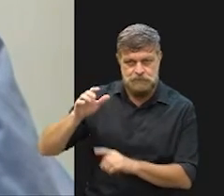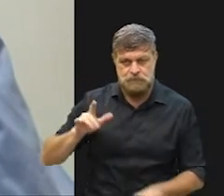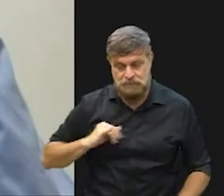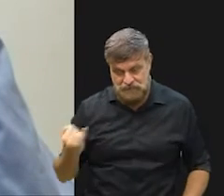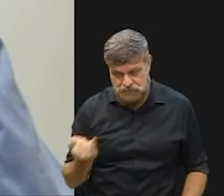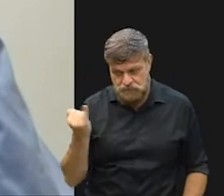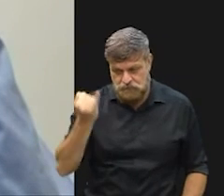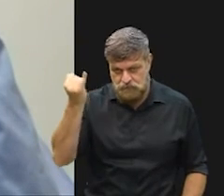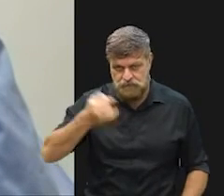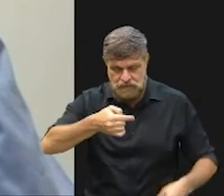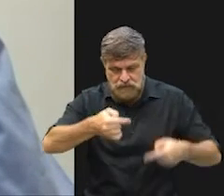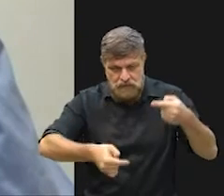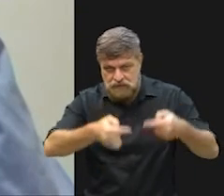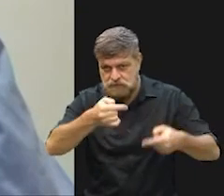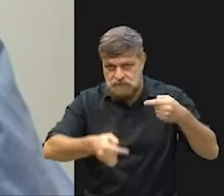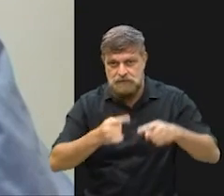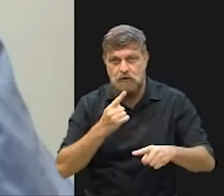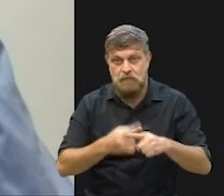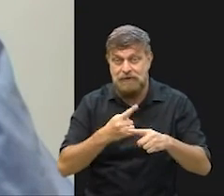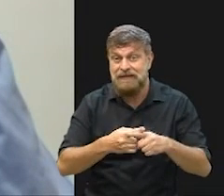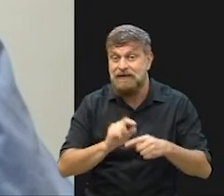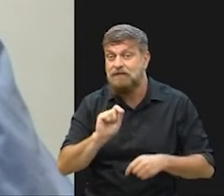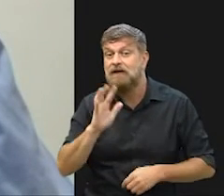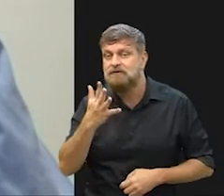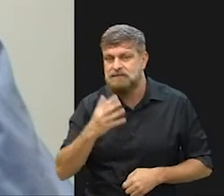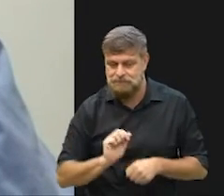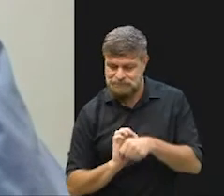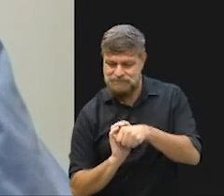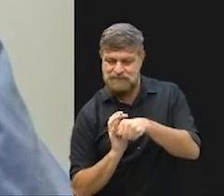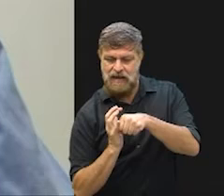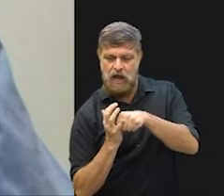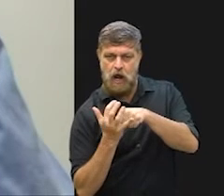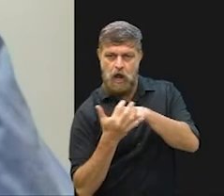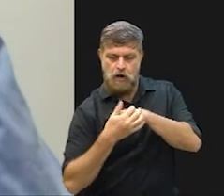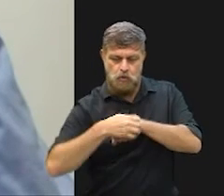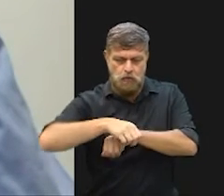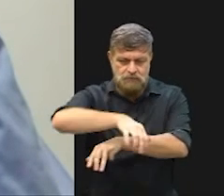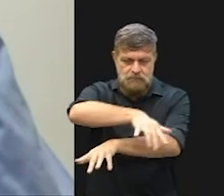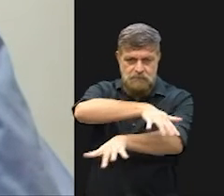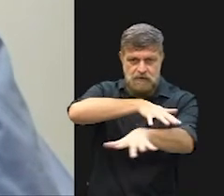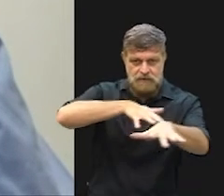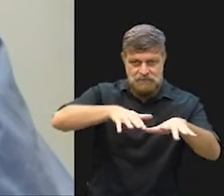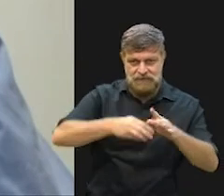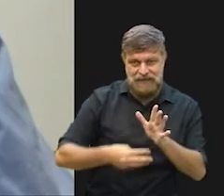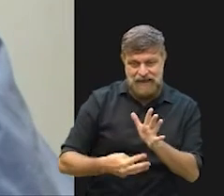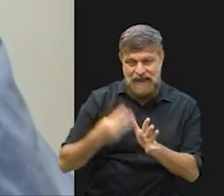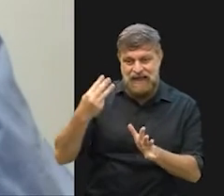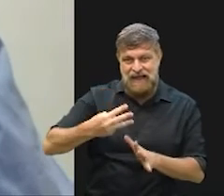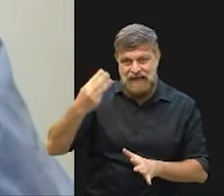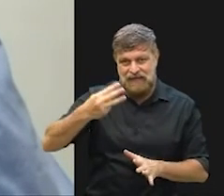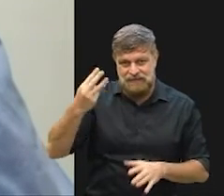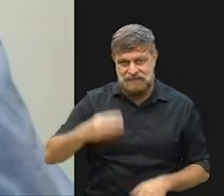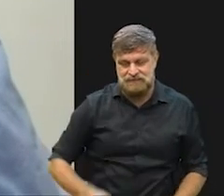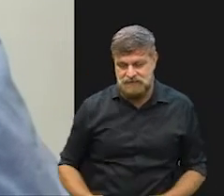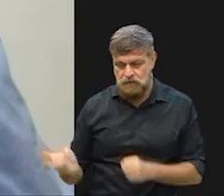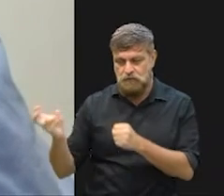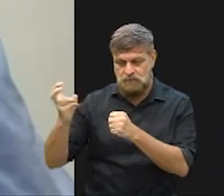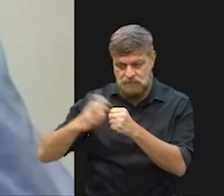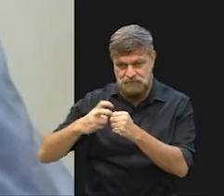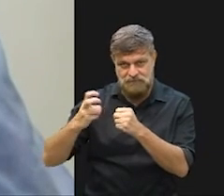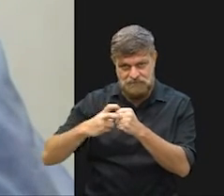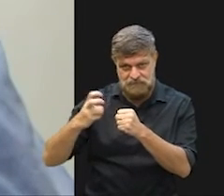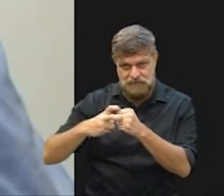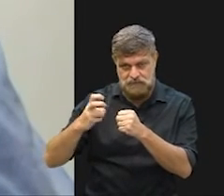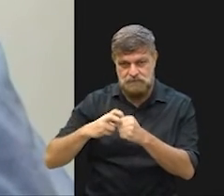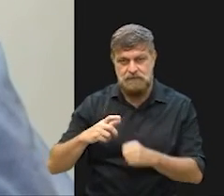essa discussão está aberta para o caso da Covid, né? Porque a Covid foi a terceira coronavirose